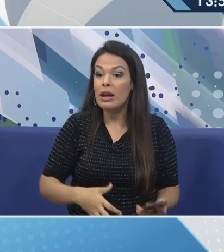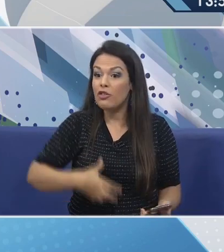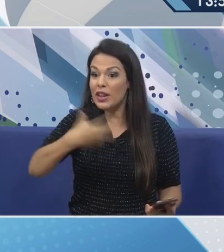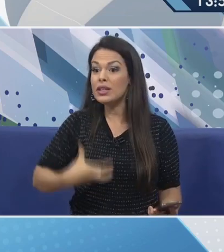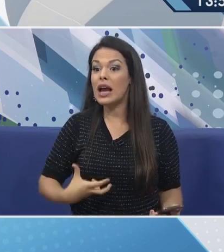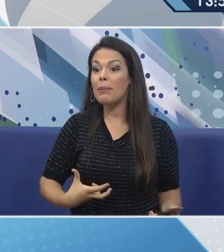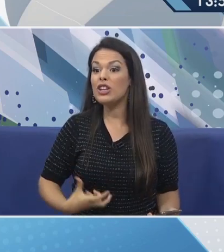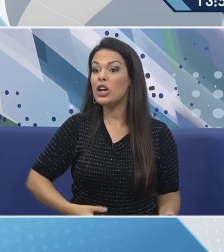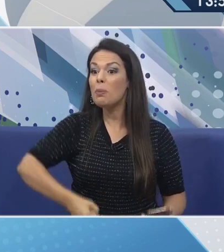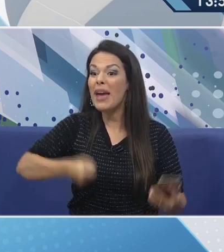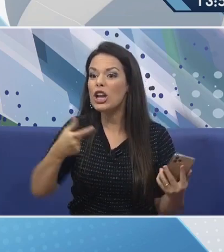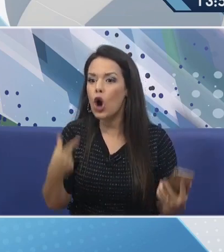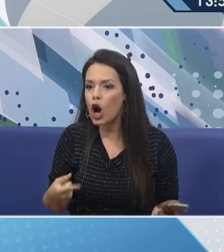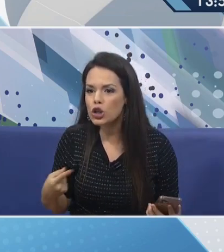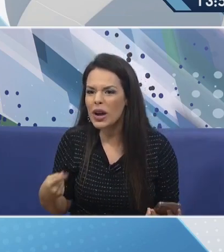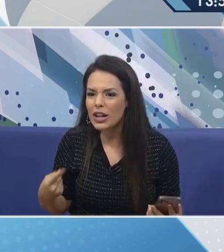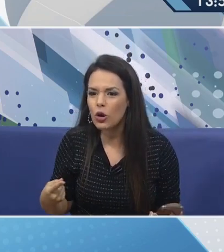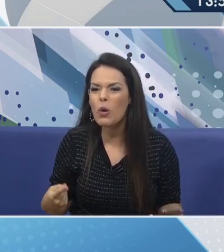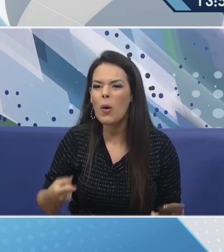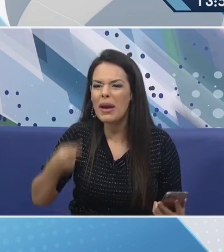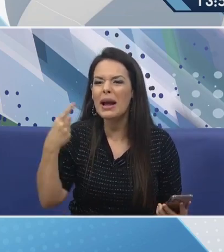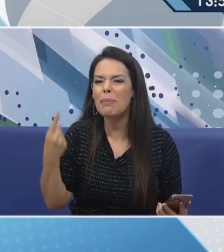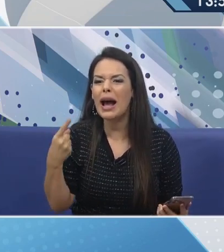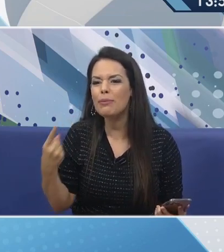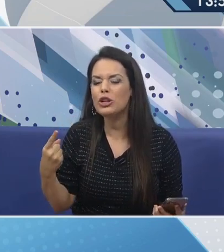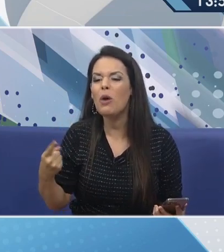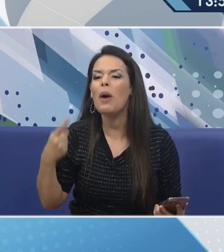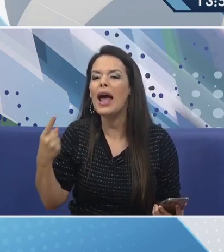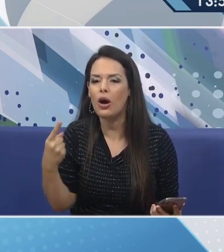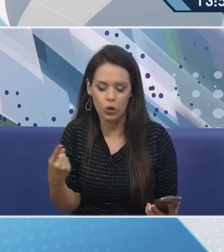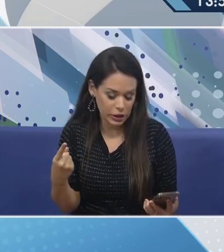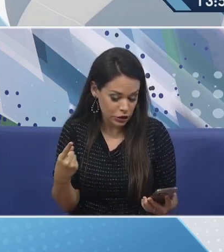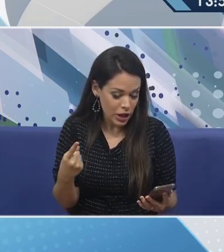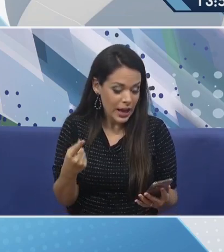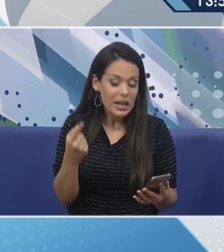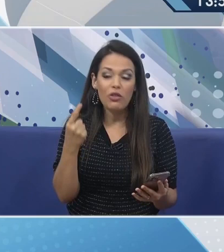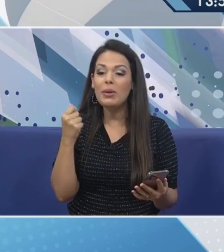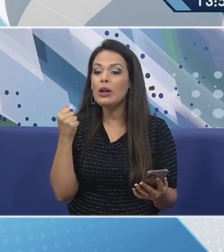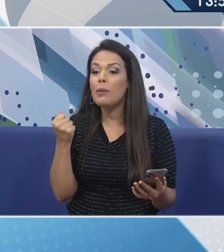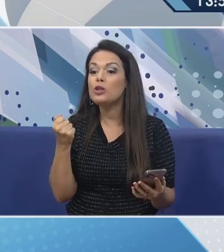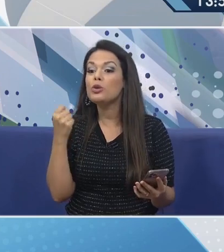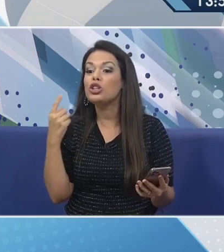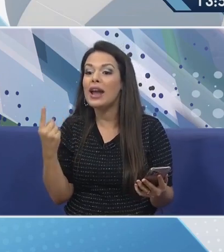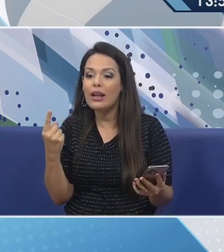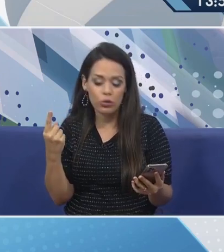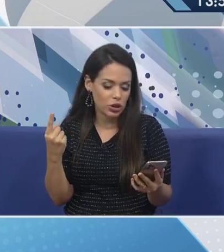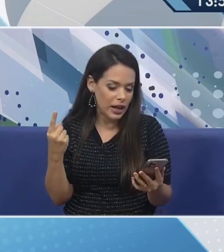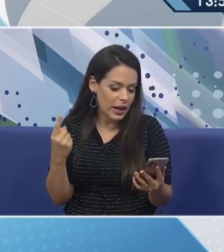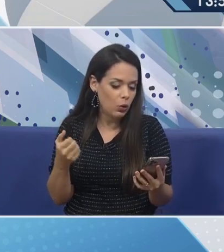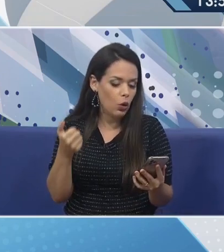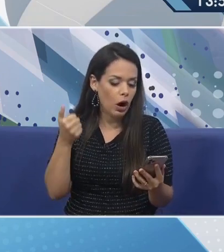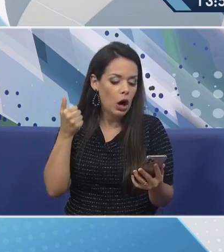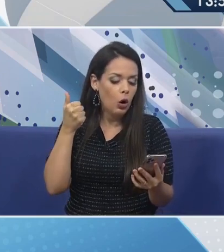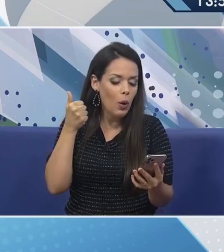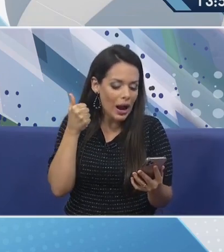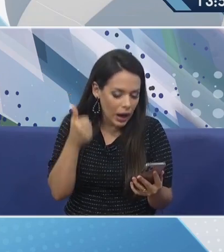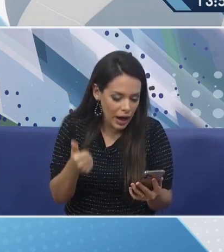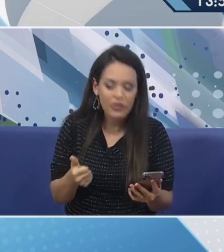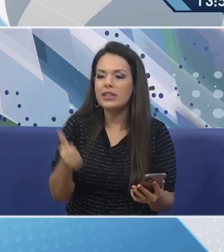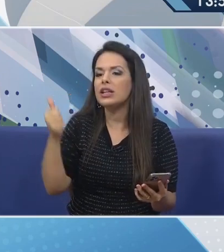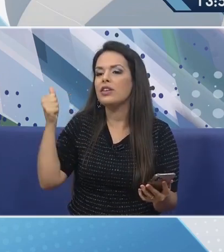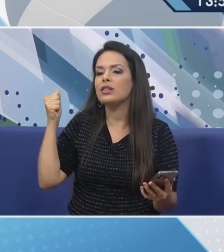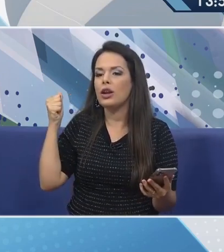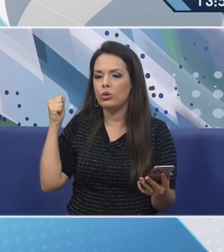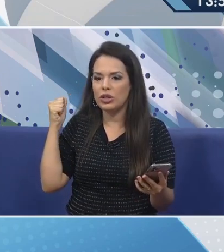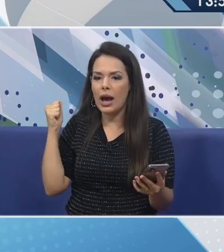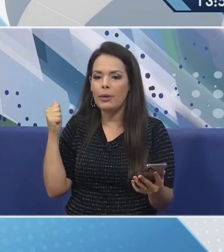Brito, fisicamente, era o melhor jogador. O homem era brabo, é o Hércules. E eu vou mandar um beijo pros netos dele. O Alan